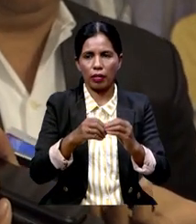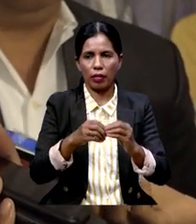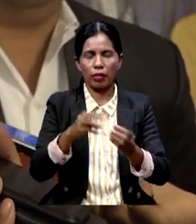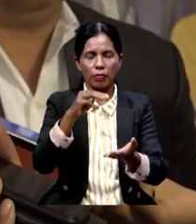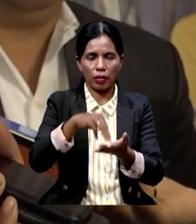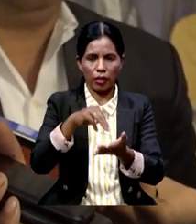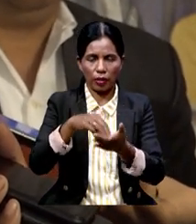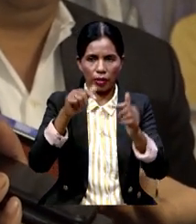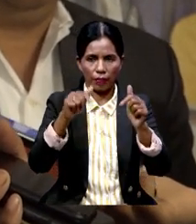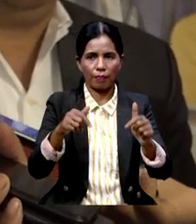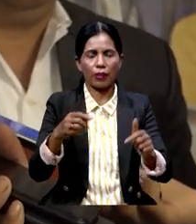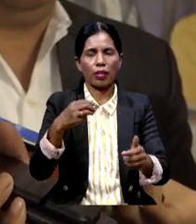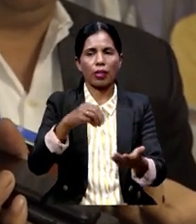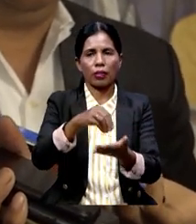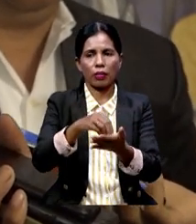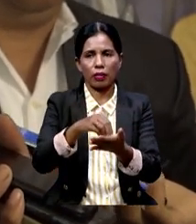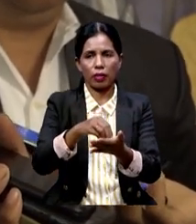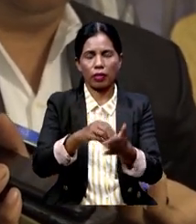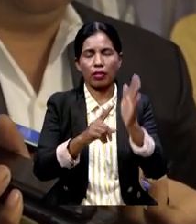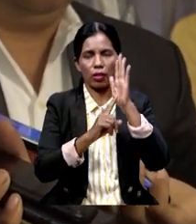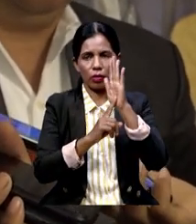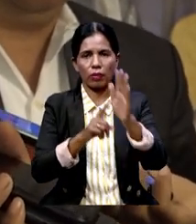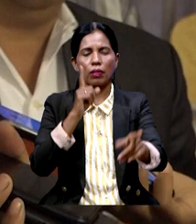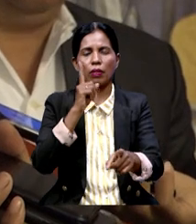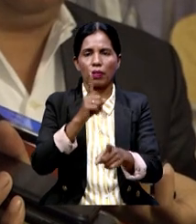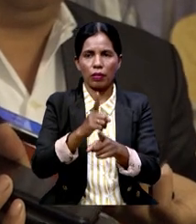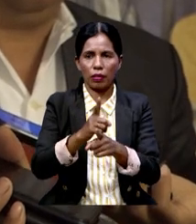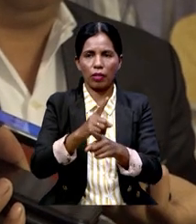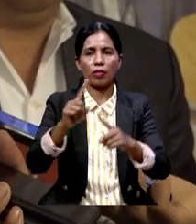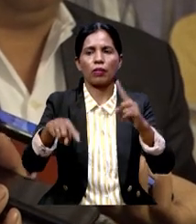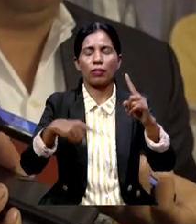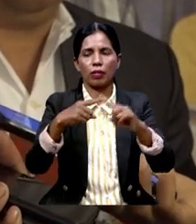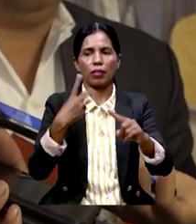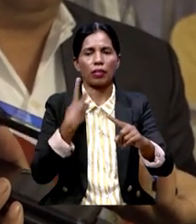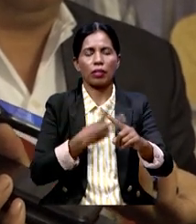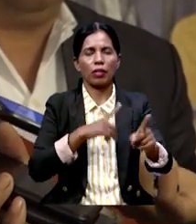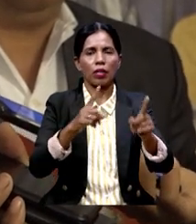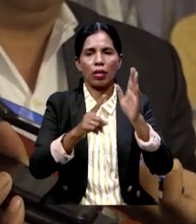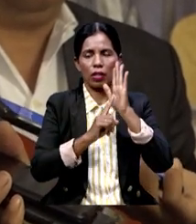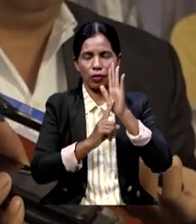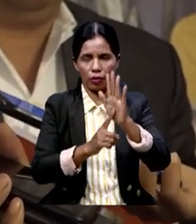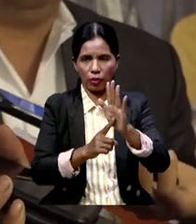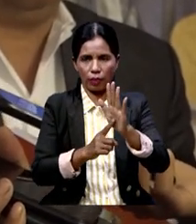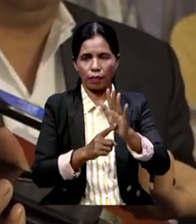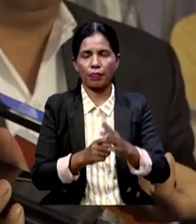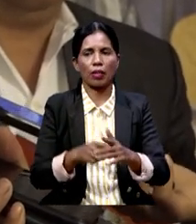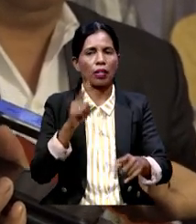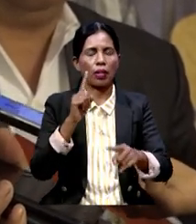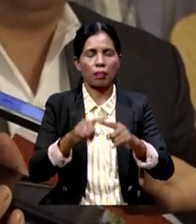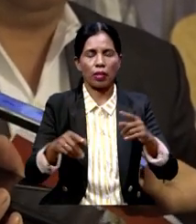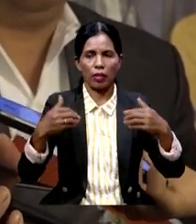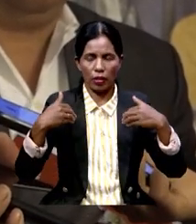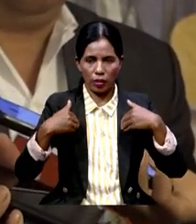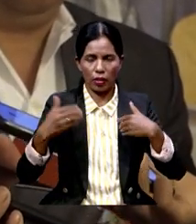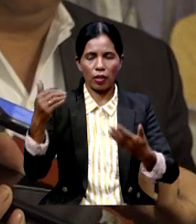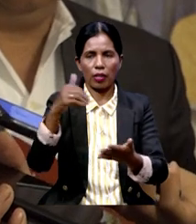matéria dane. Atu garante ninha transparência, pode wa inhira ita quando publica, la bele ia